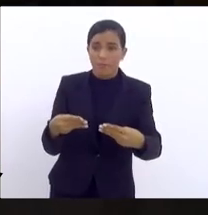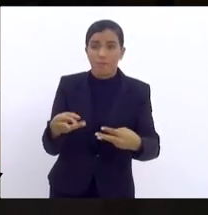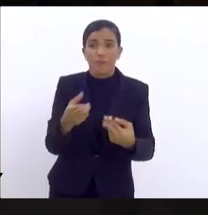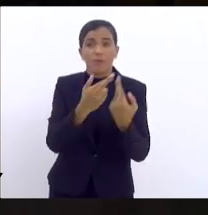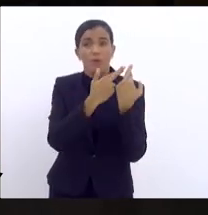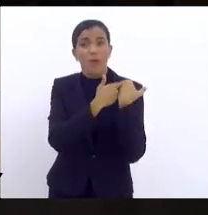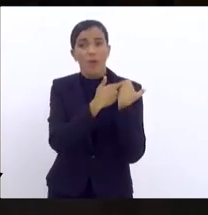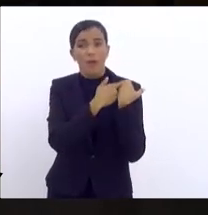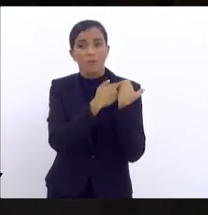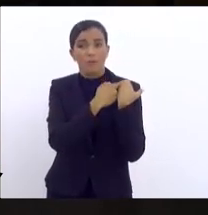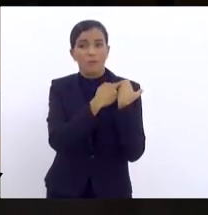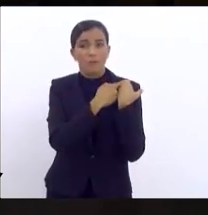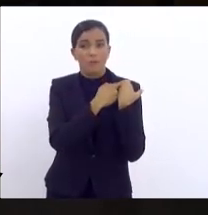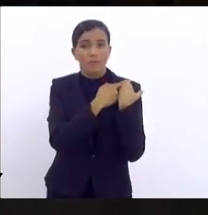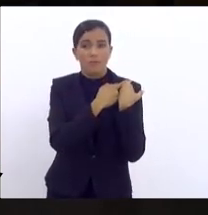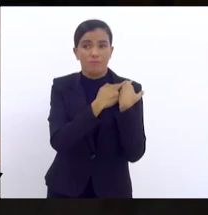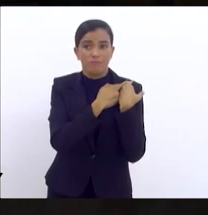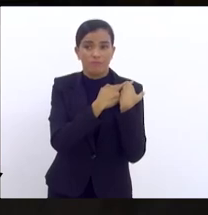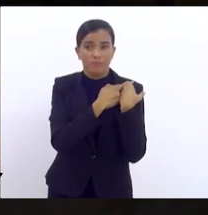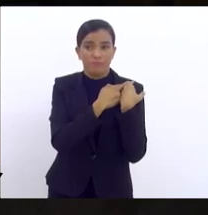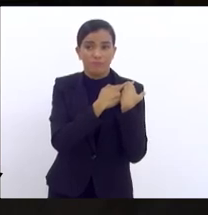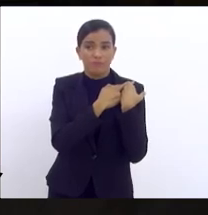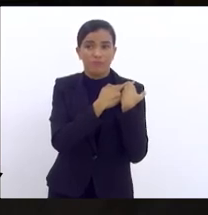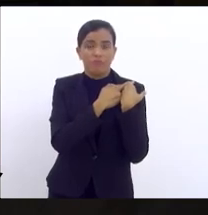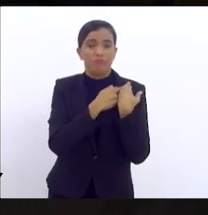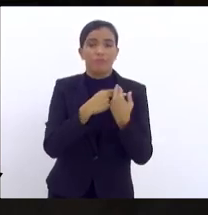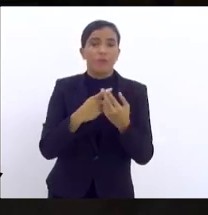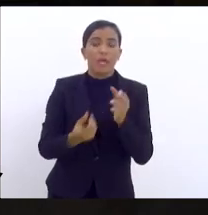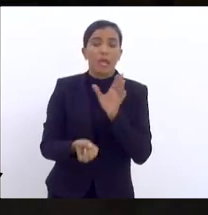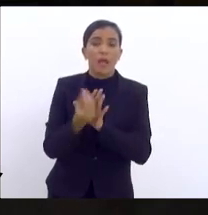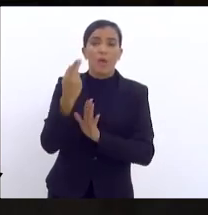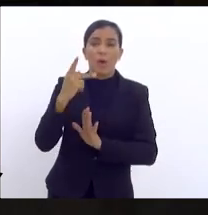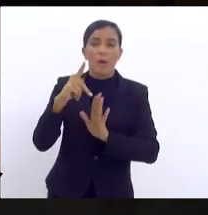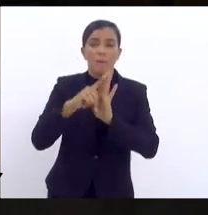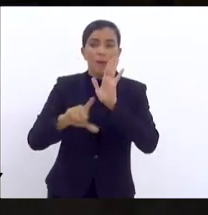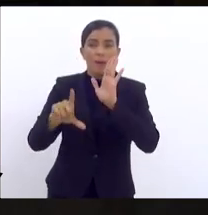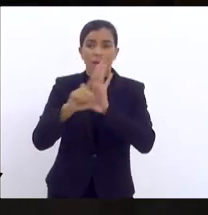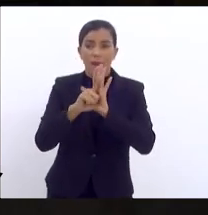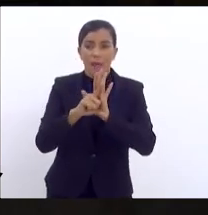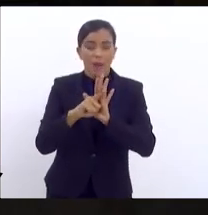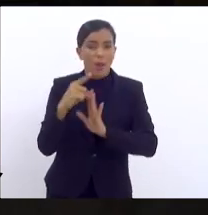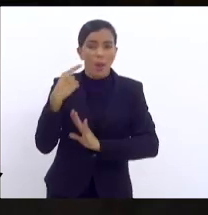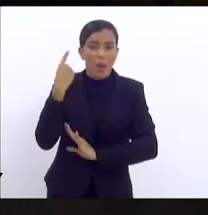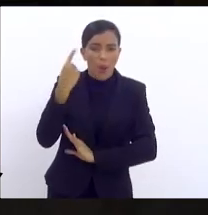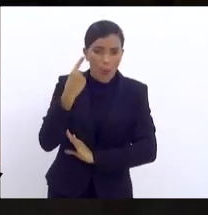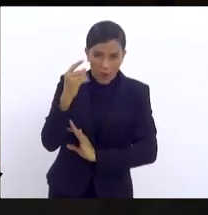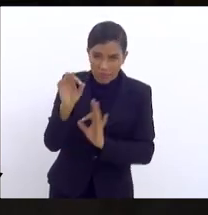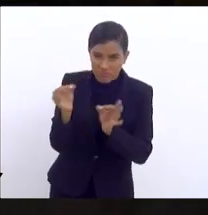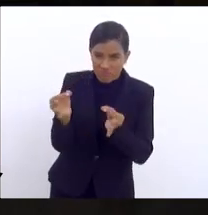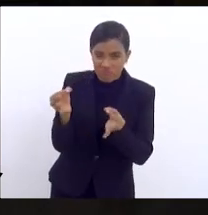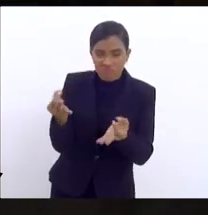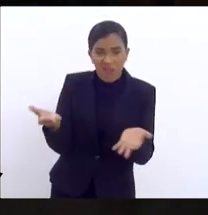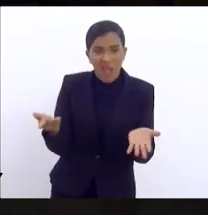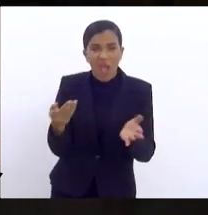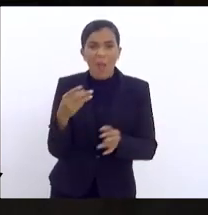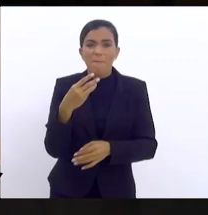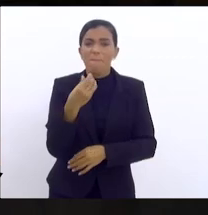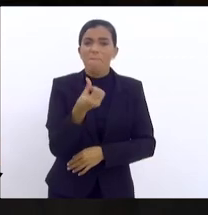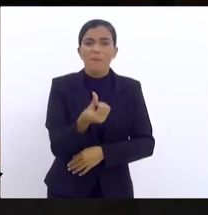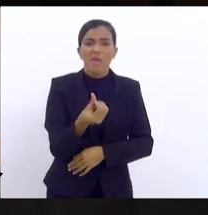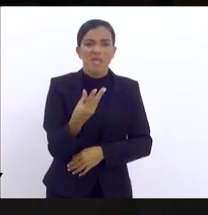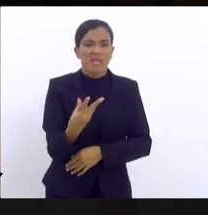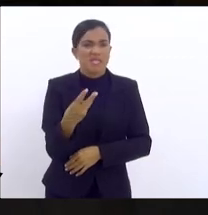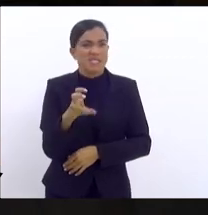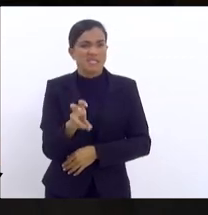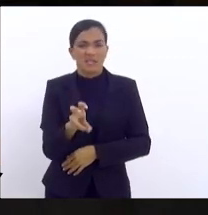responsáveis muitas vezes por fazer um tipo umas pele loucas aí que eu vou falar dessa forma como essa né ô essa 635